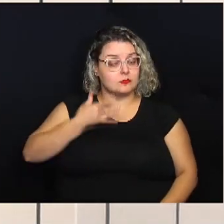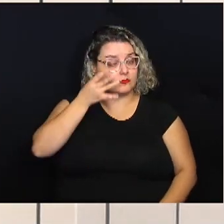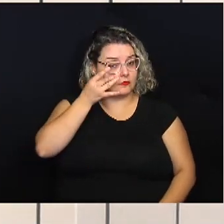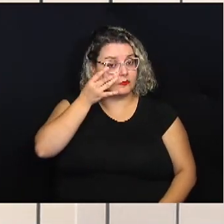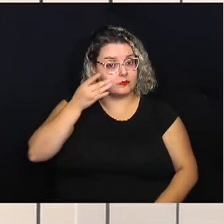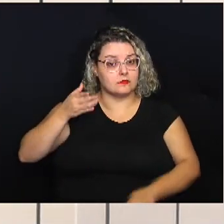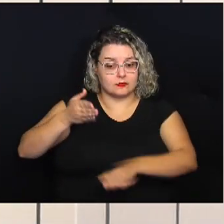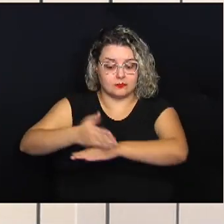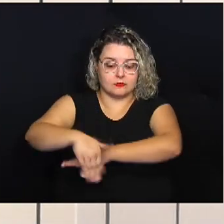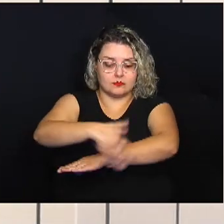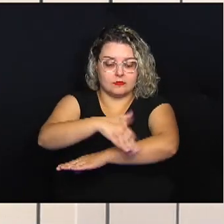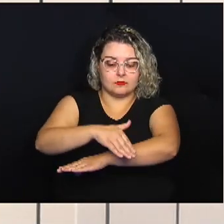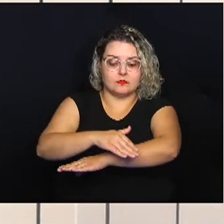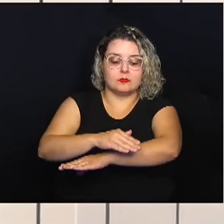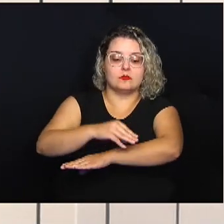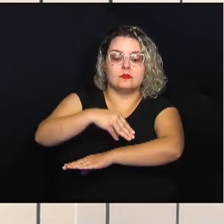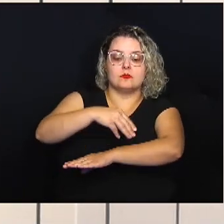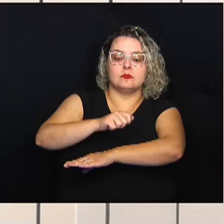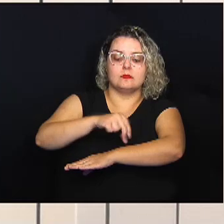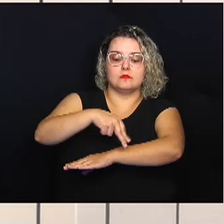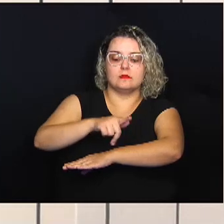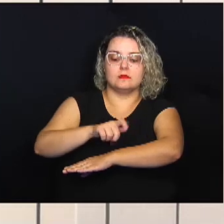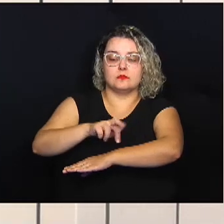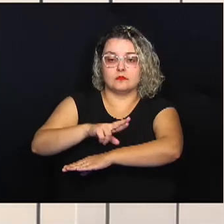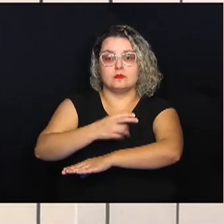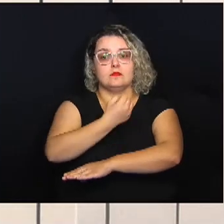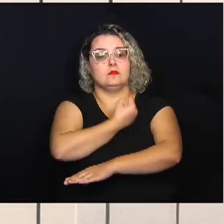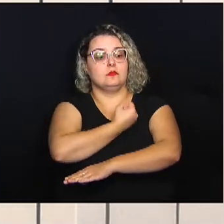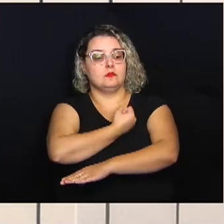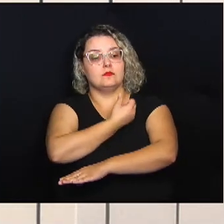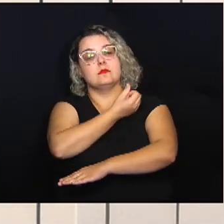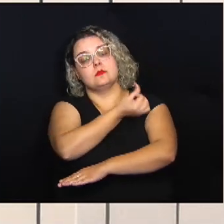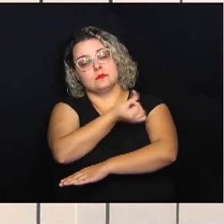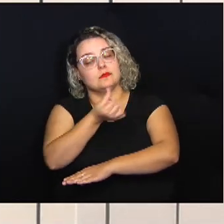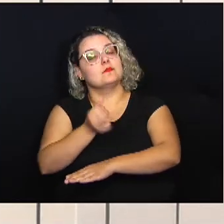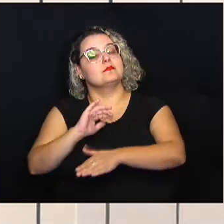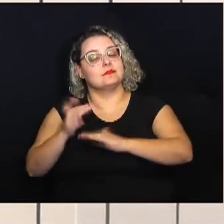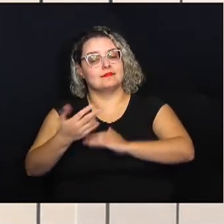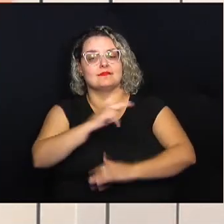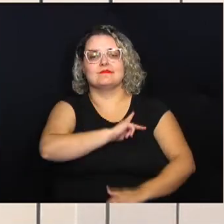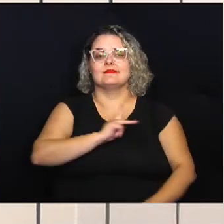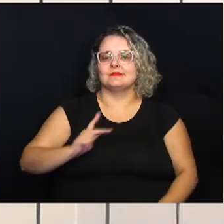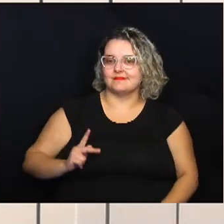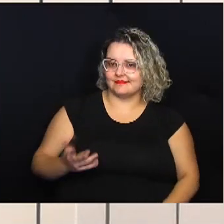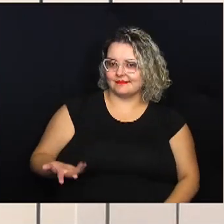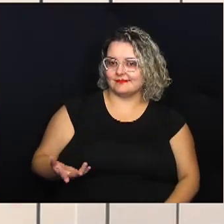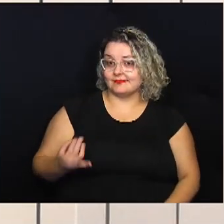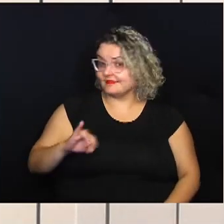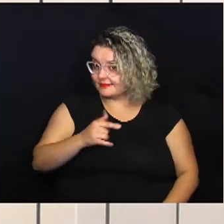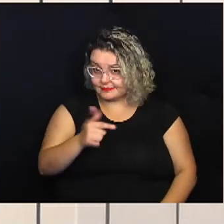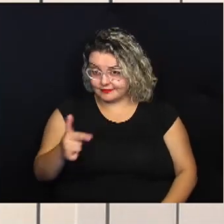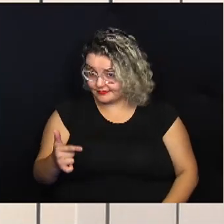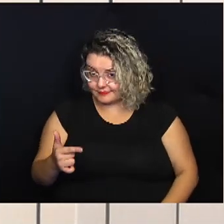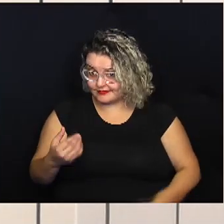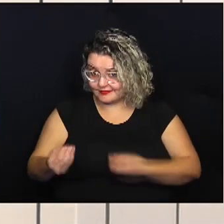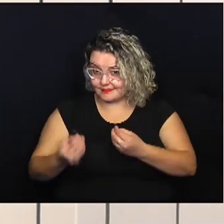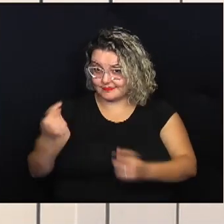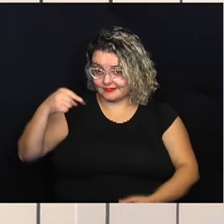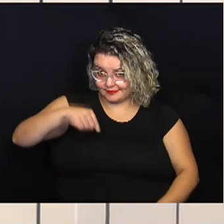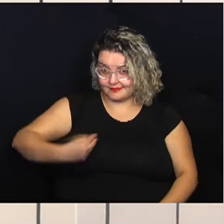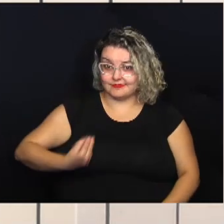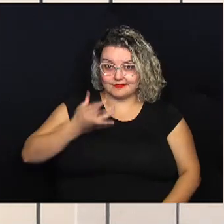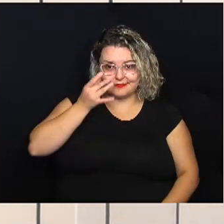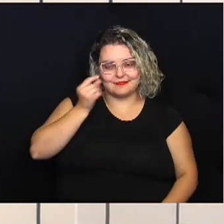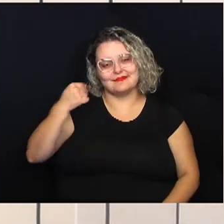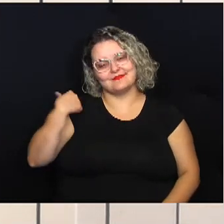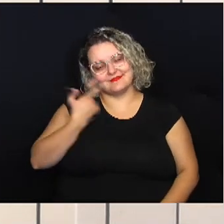pela Avenida Engenheiro Roberto Mange, número 66, no bairro Ponte Preta. Se não tiver condições, claro, a TV